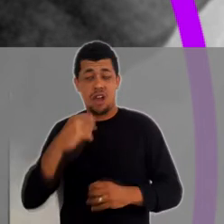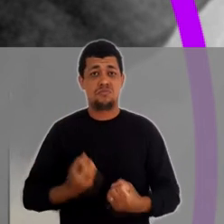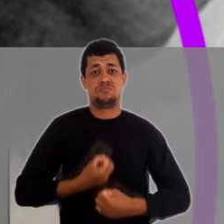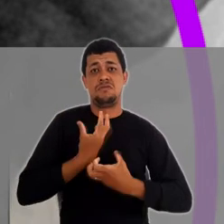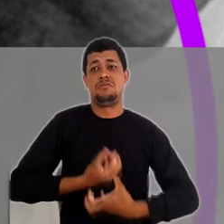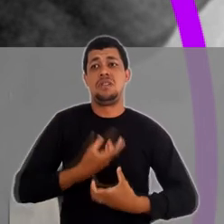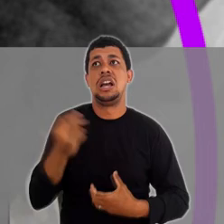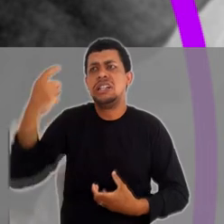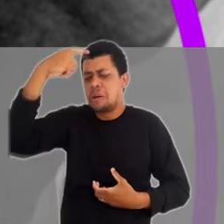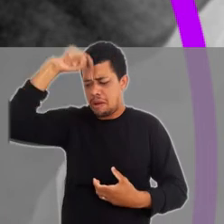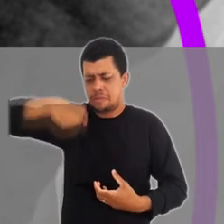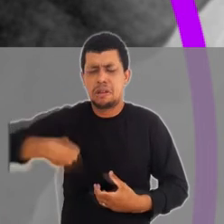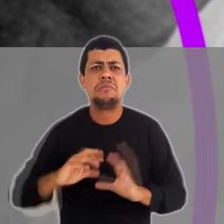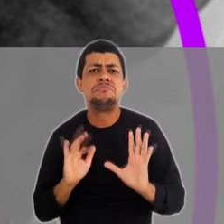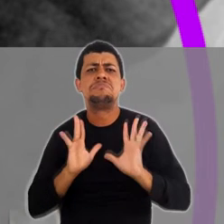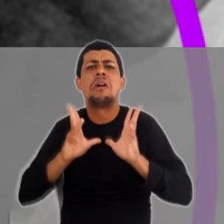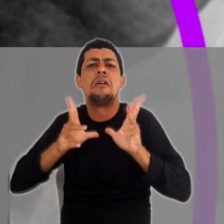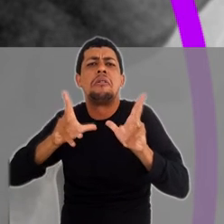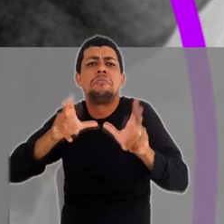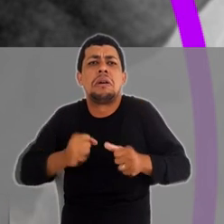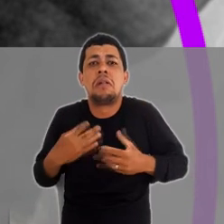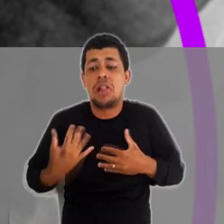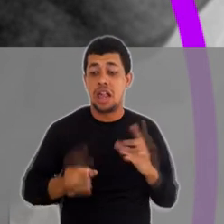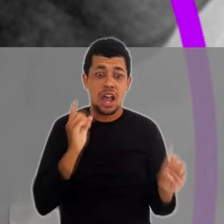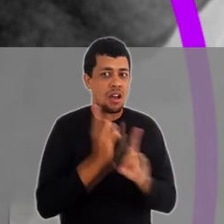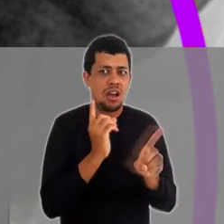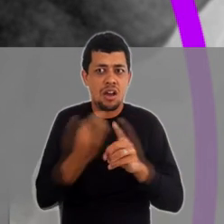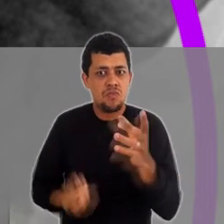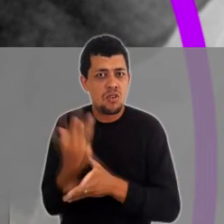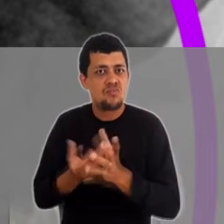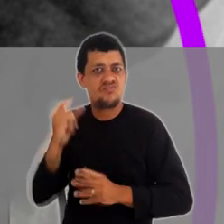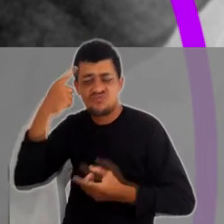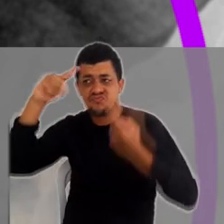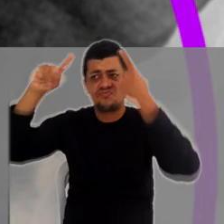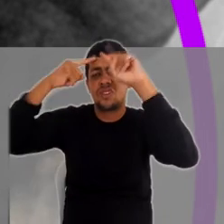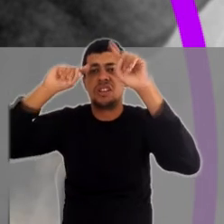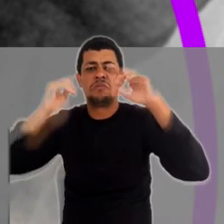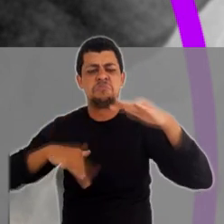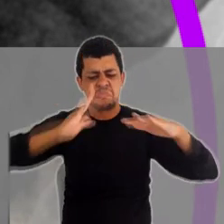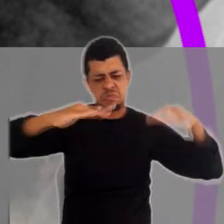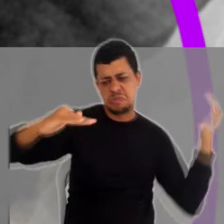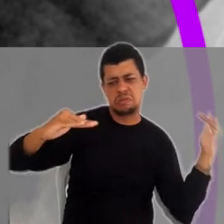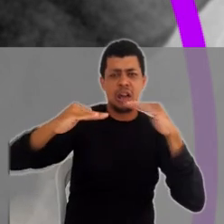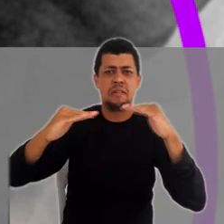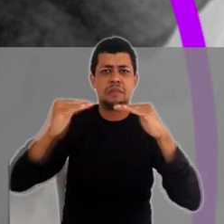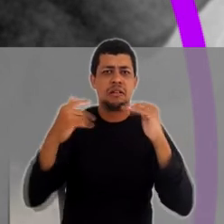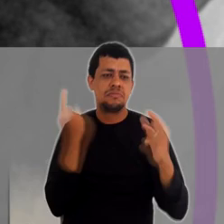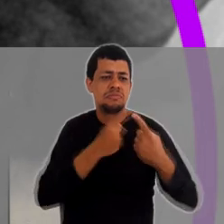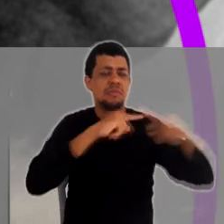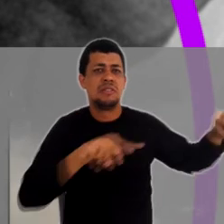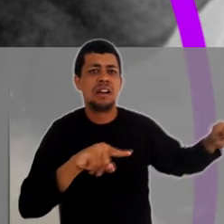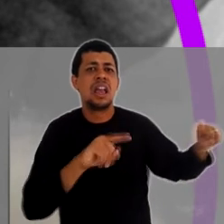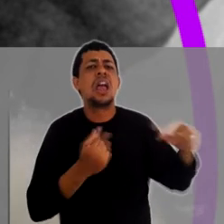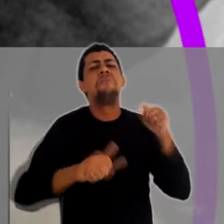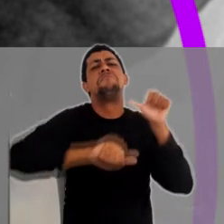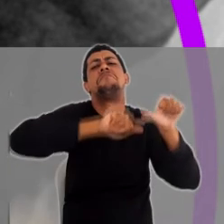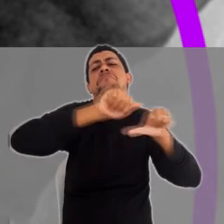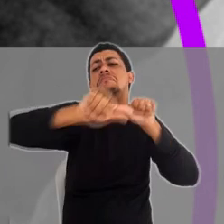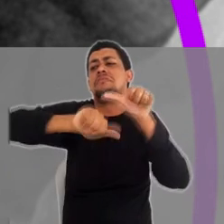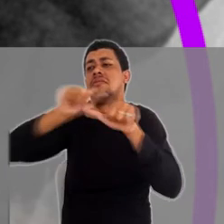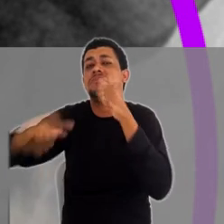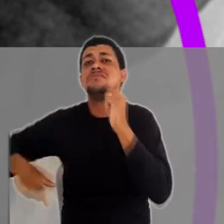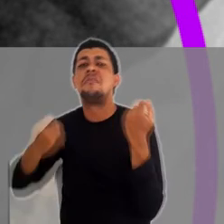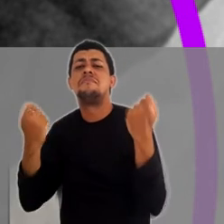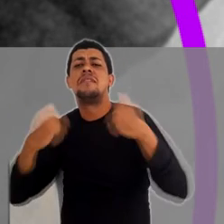Sou poesia da cabeça aos pés. Eu me descubro, eu reinvento, eu nado contra a maré. Eu mudo quantas vezes